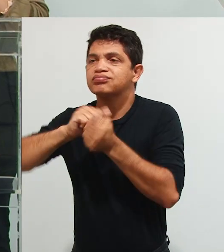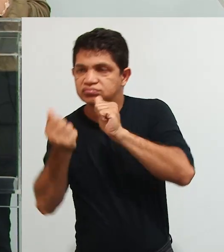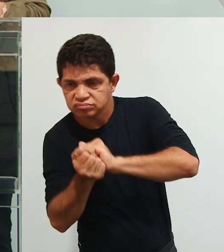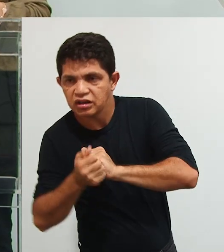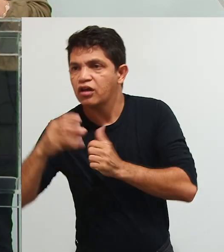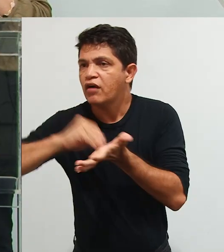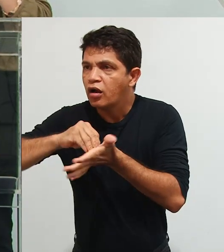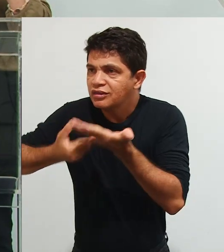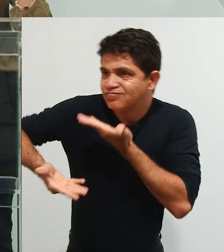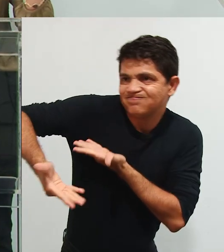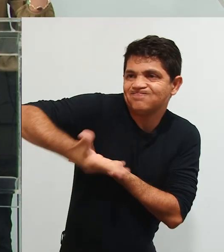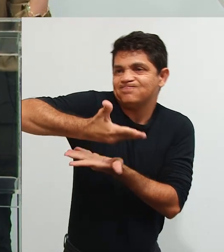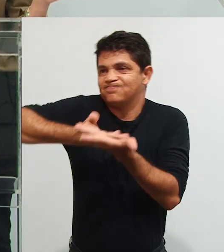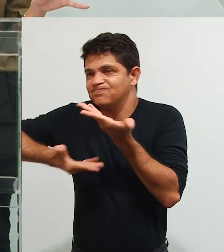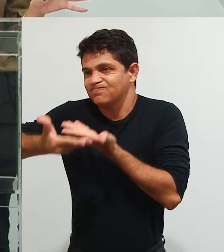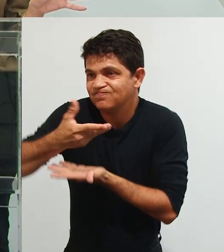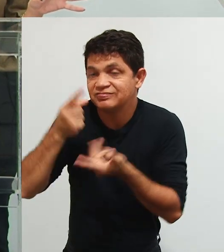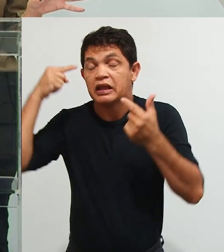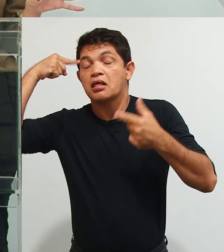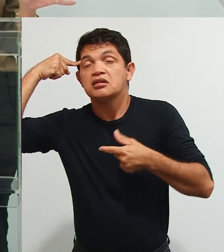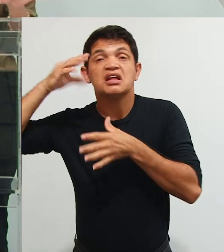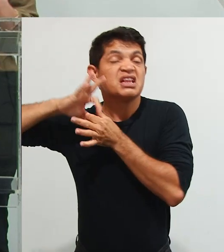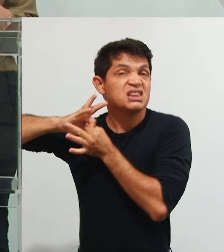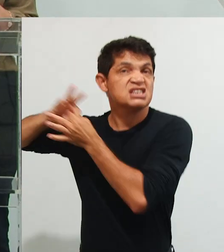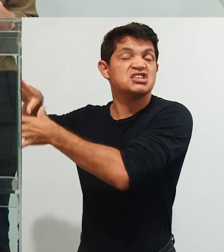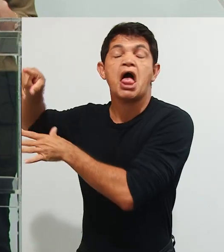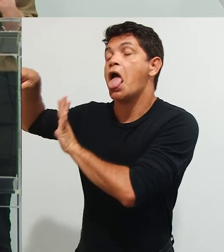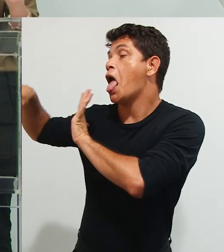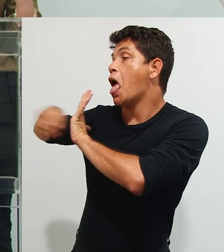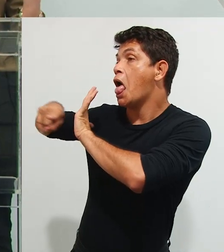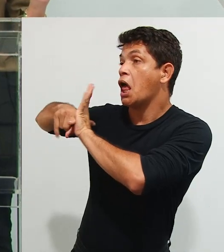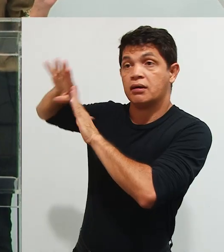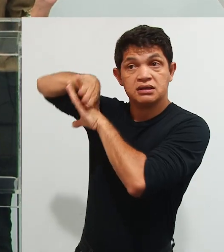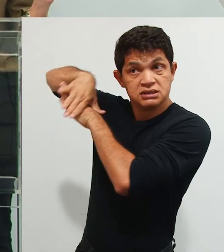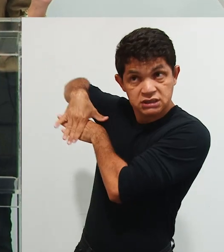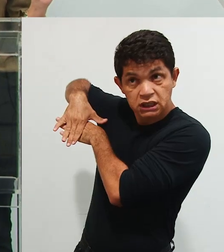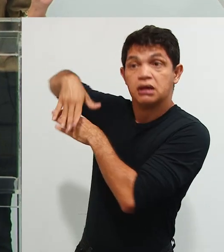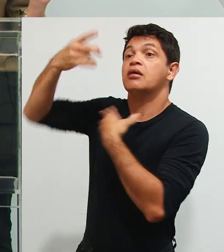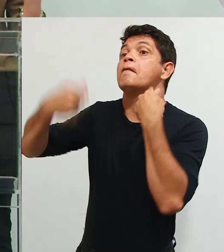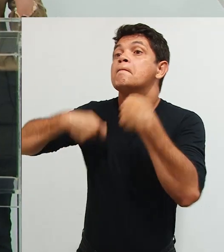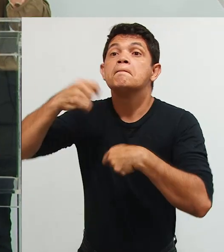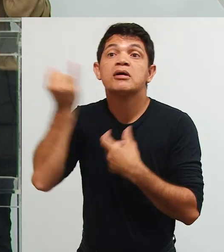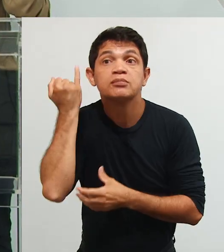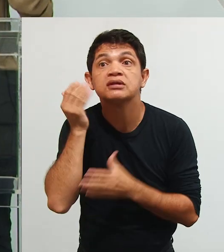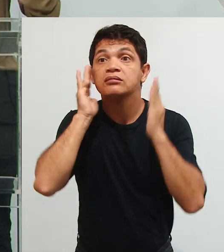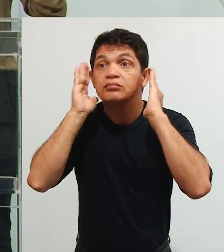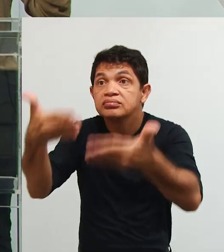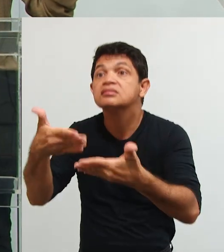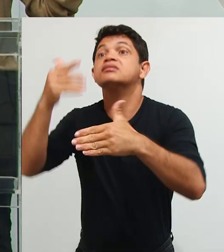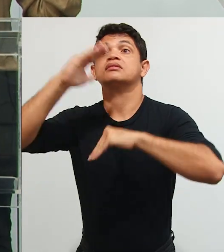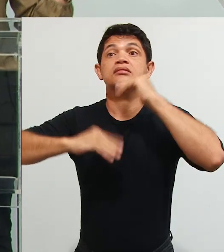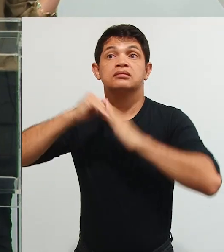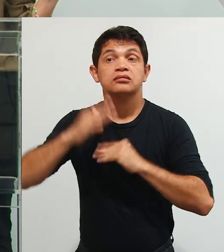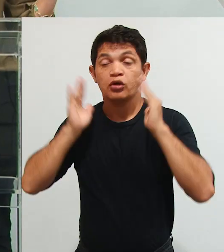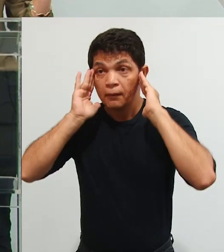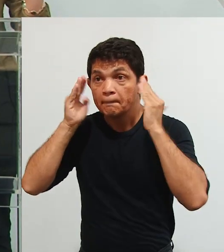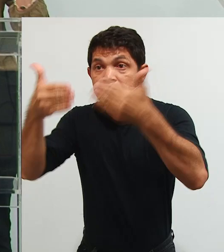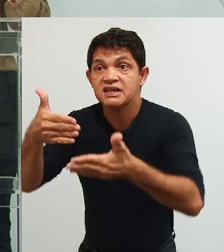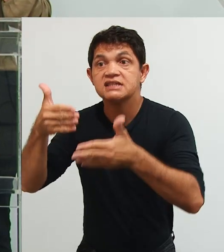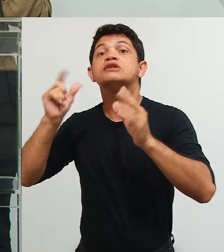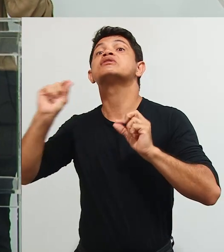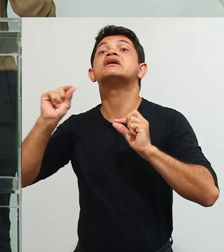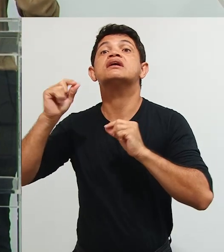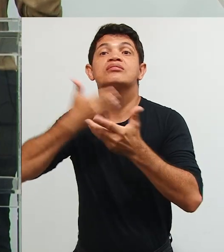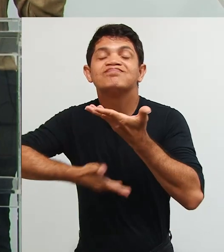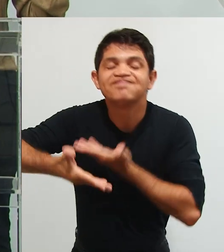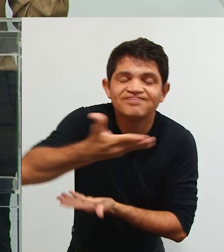nós podemos deixar esse pensamento passar como se fosse uma nuvem, né? Então, como se fosse uma nuvem passando no